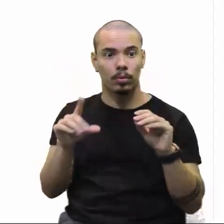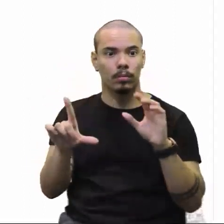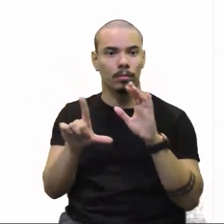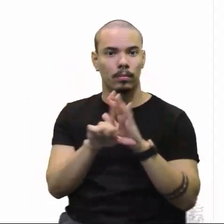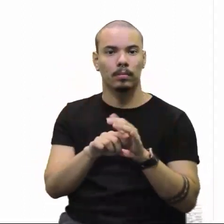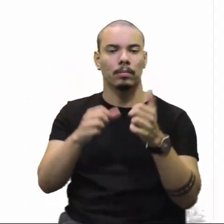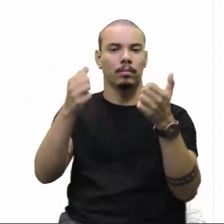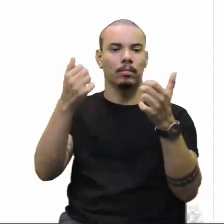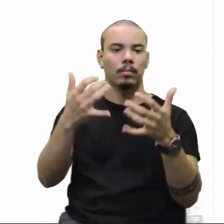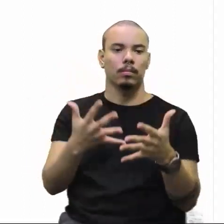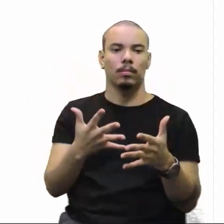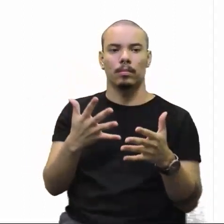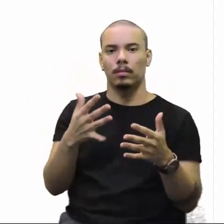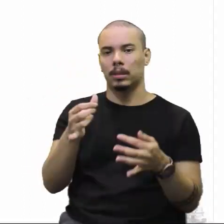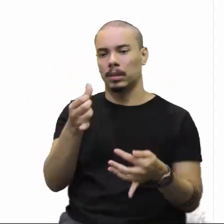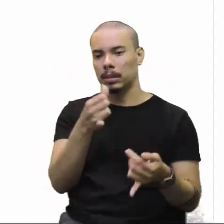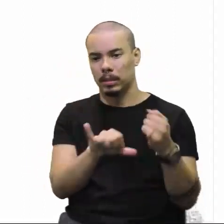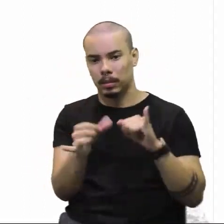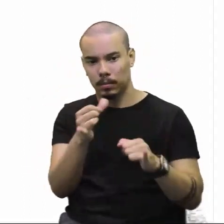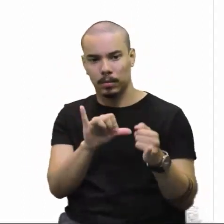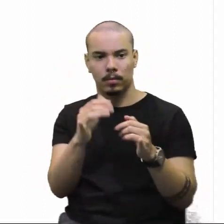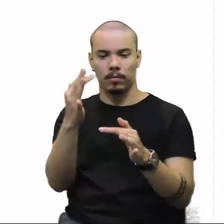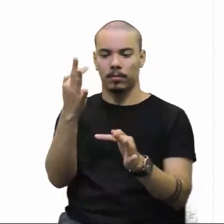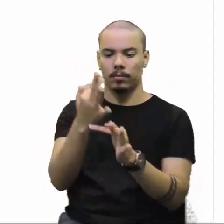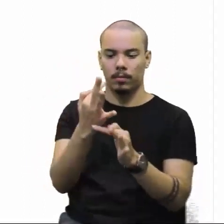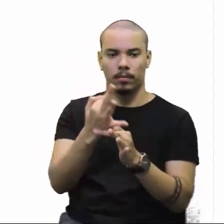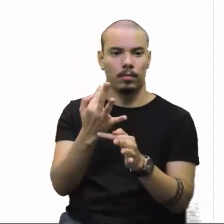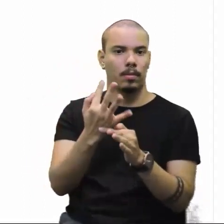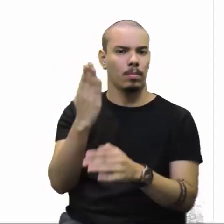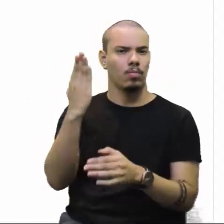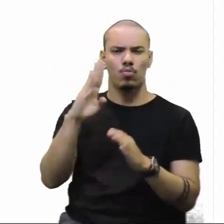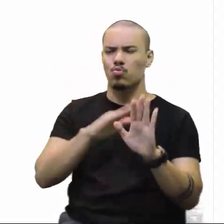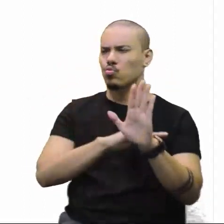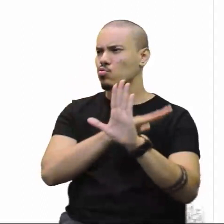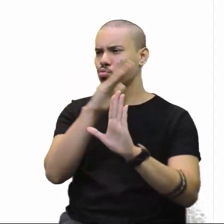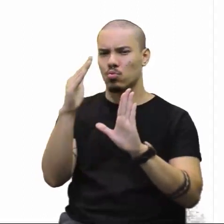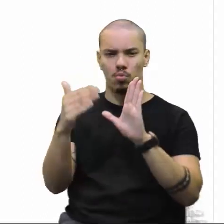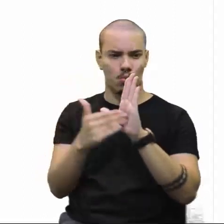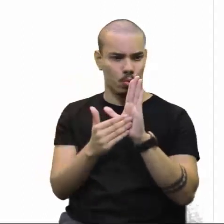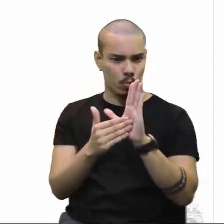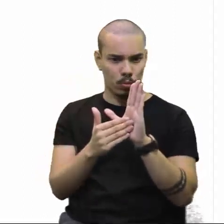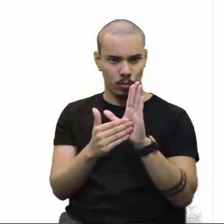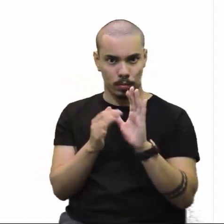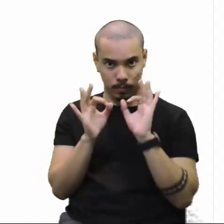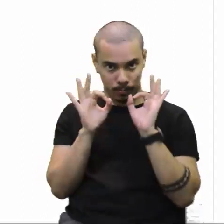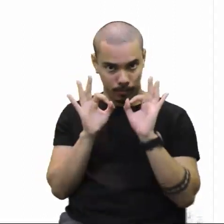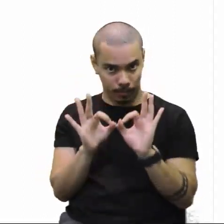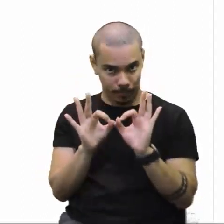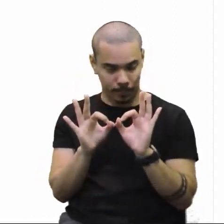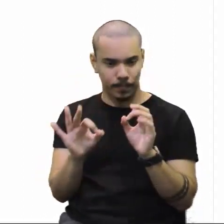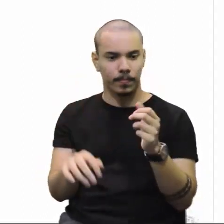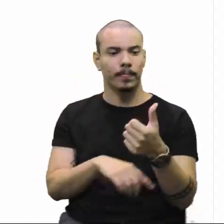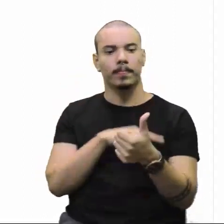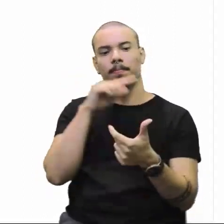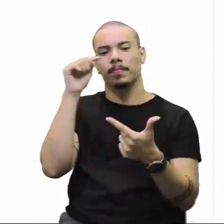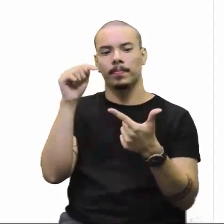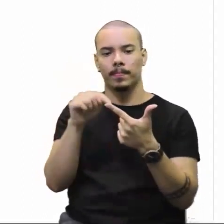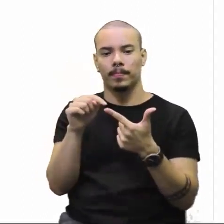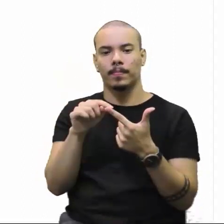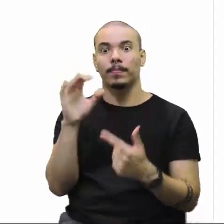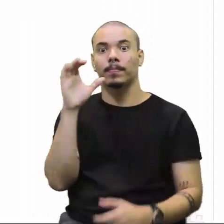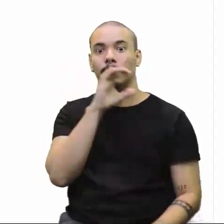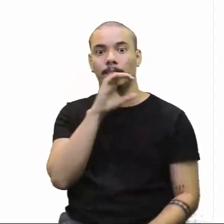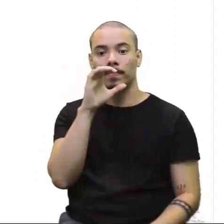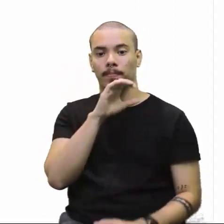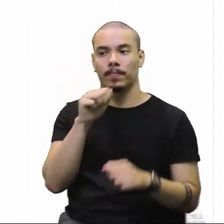química, física, biologia, tudo que vocês pensarem. Então, sistemas de referência não acelerados, né? A velocidade